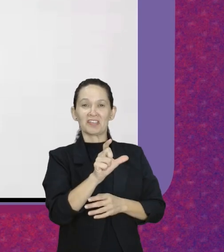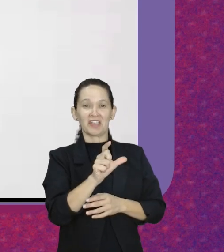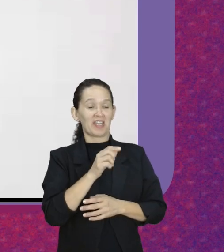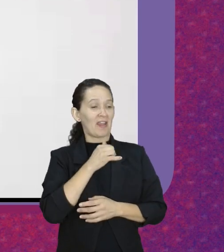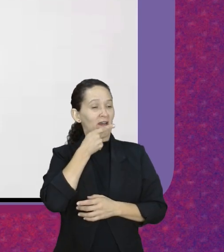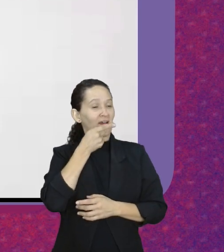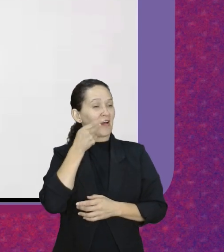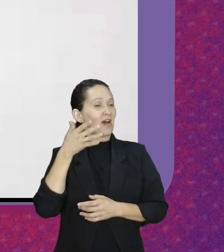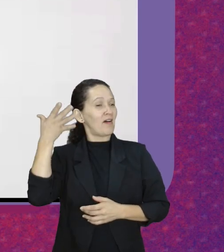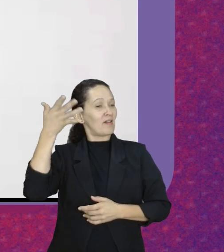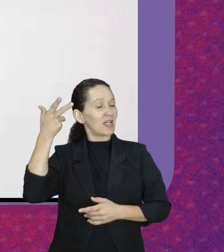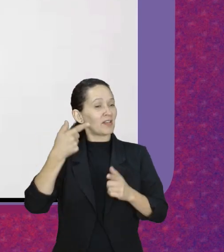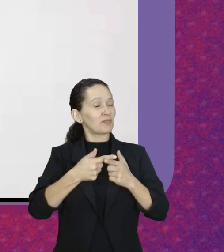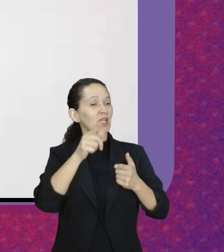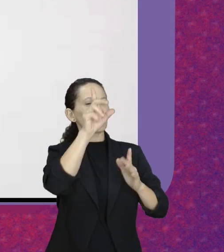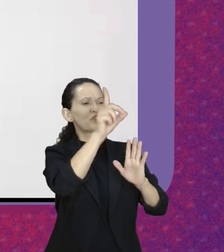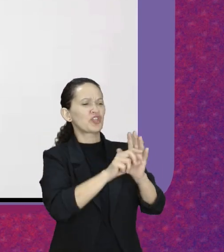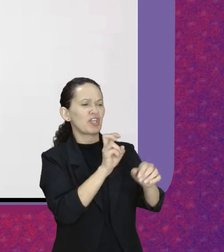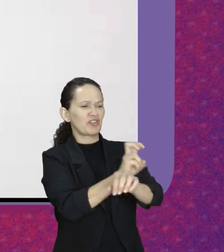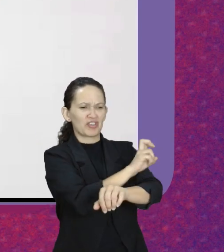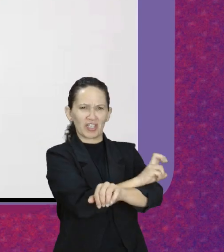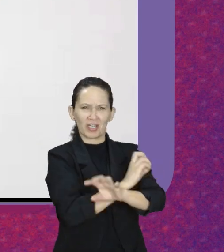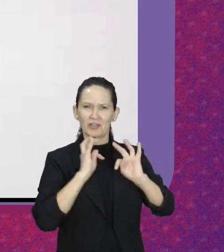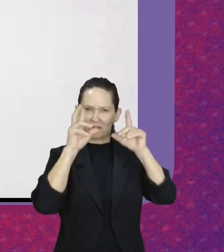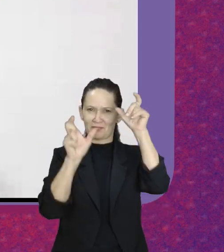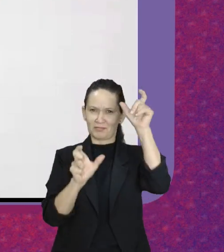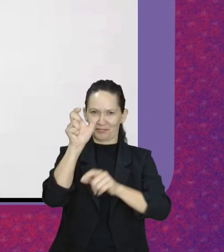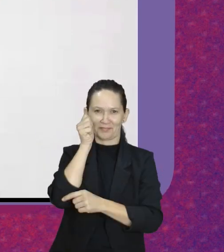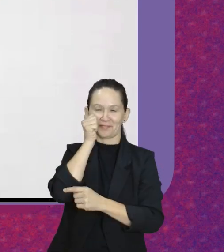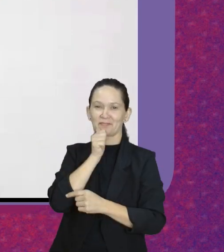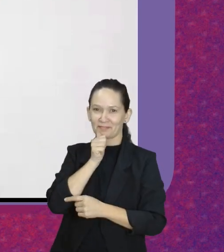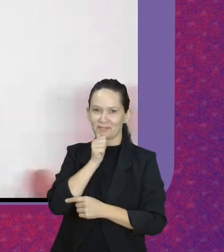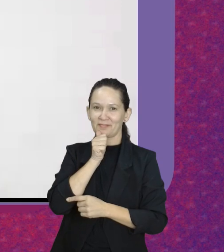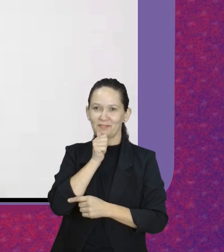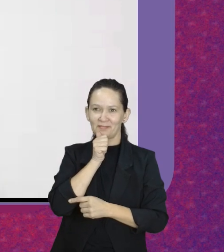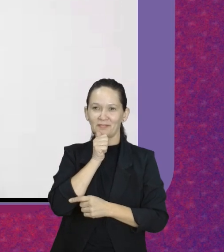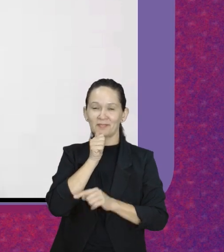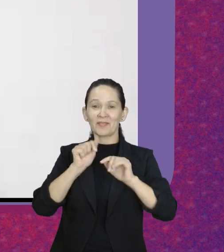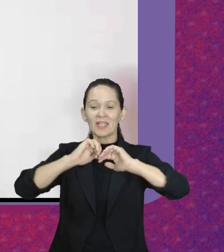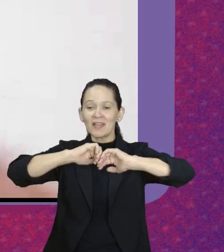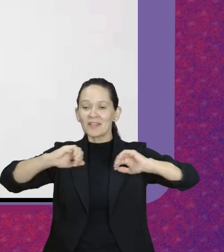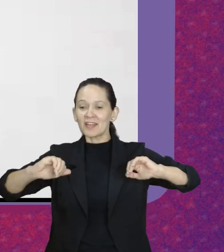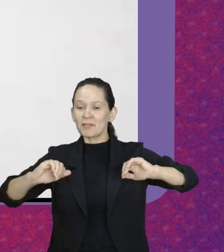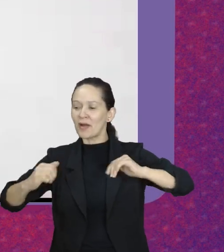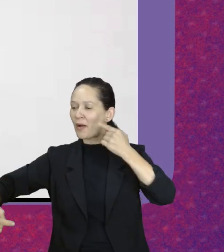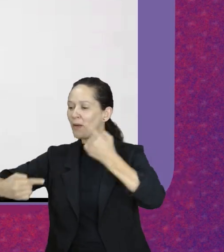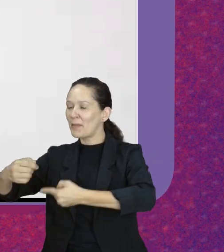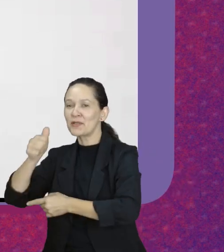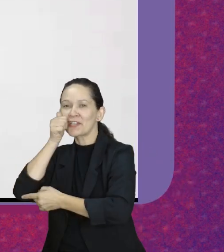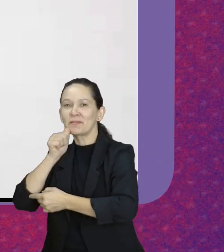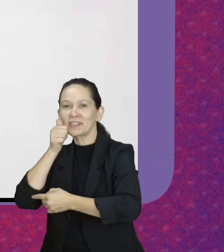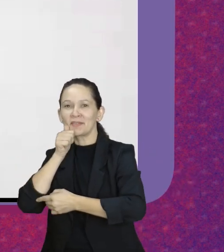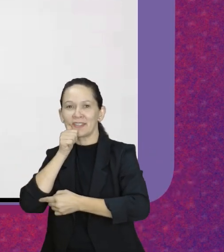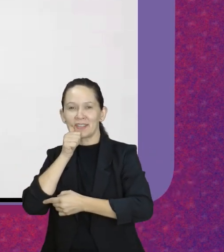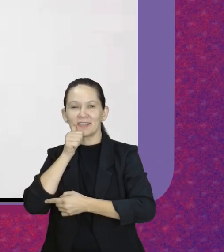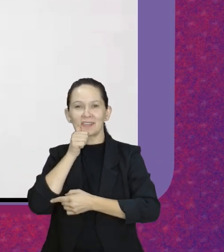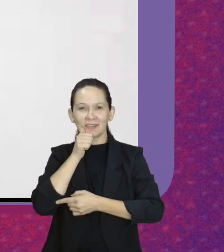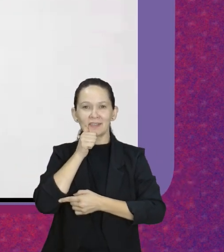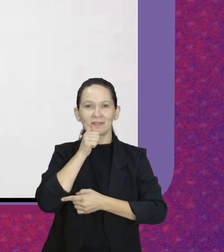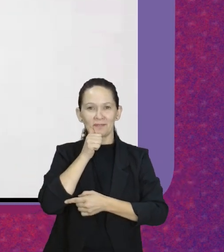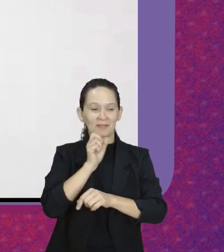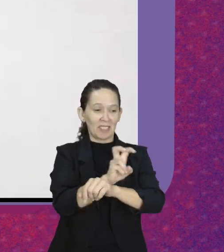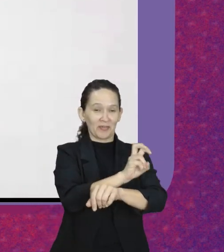fala, imagina, que direito de creche é para todas. Inclusive, ele quis fazer um grupo, ele separado com as mulheres, para ver se as mulheres que pensavam na